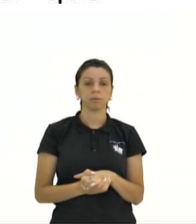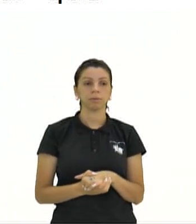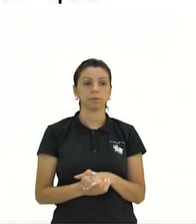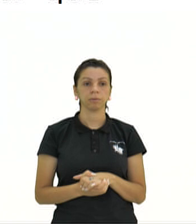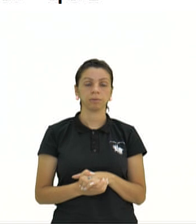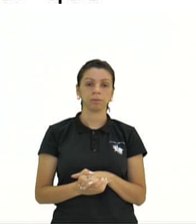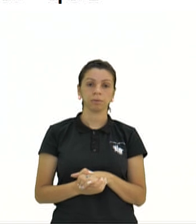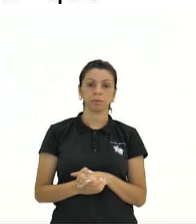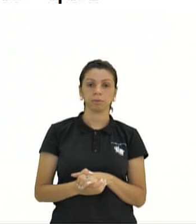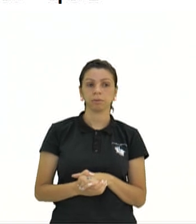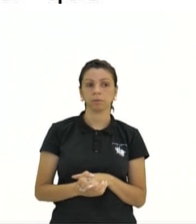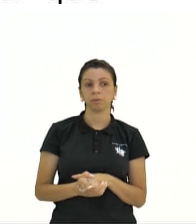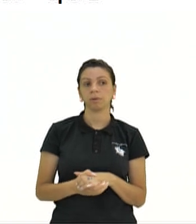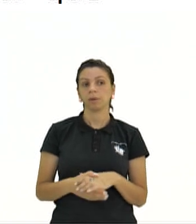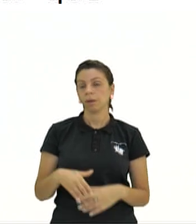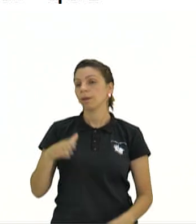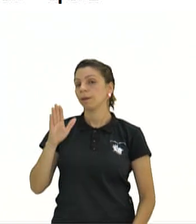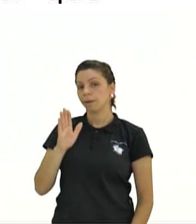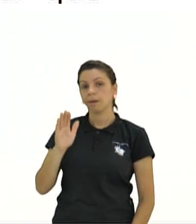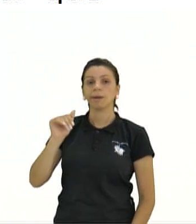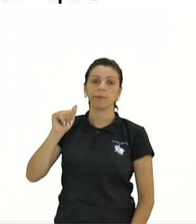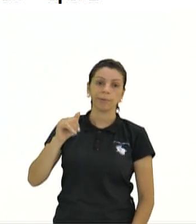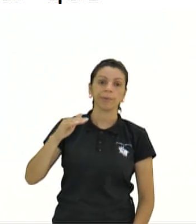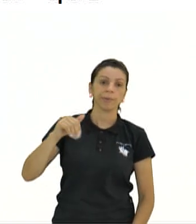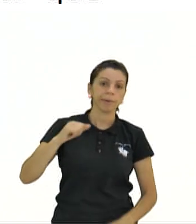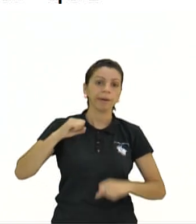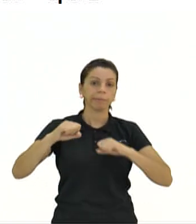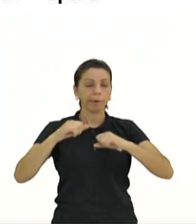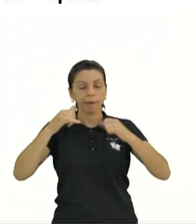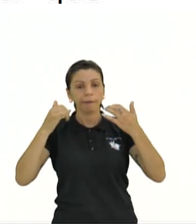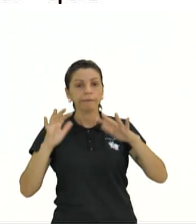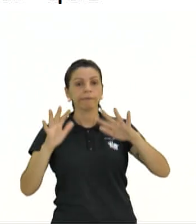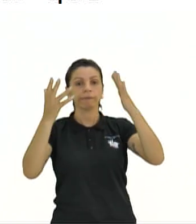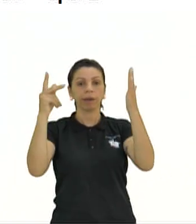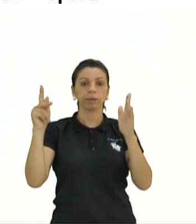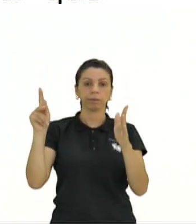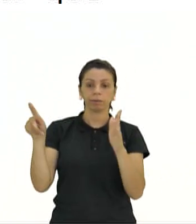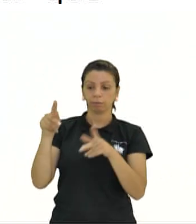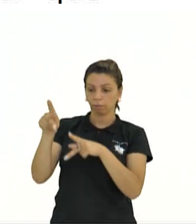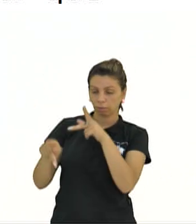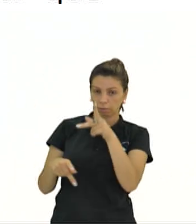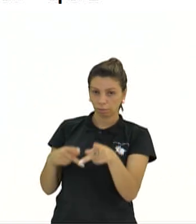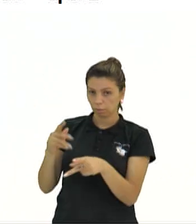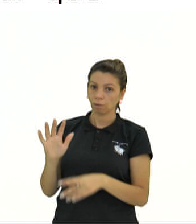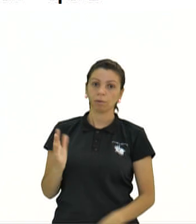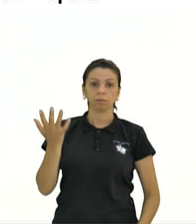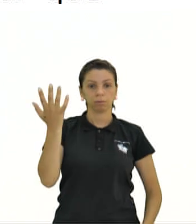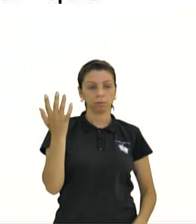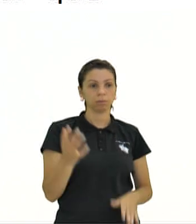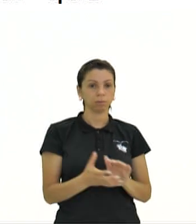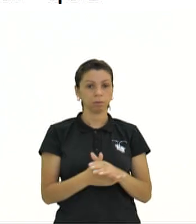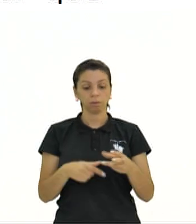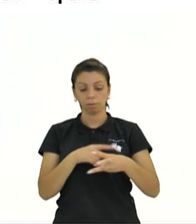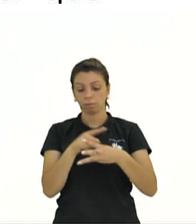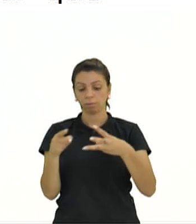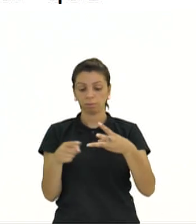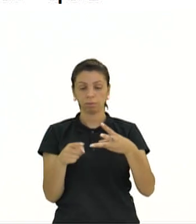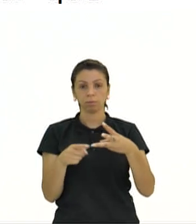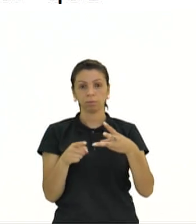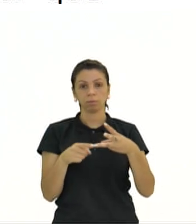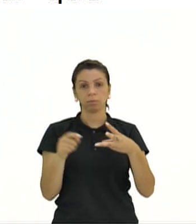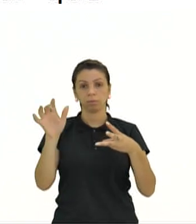congada. Ó, a congada é uma festa popular anual que acontece, percebe? Então, terceira pessoa, você vai